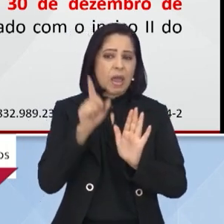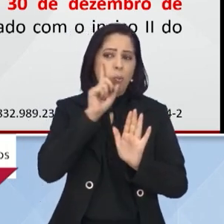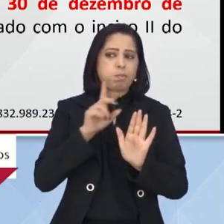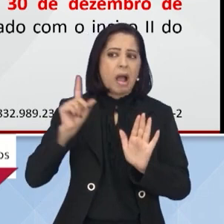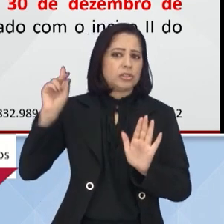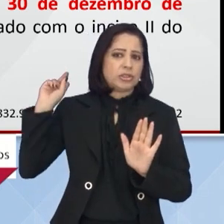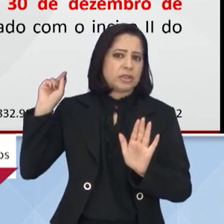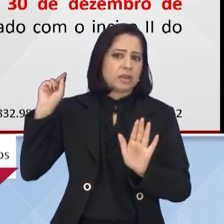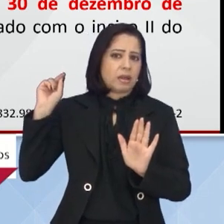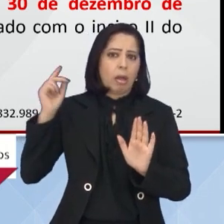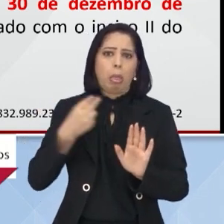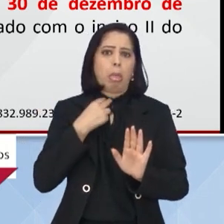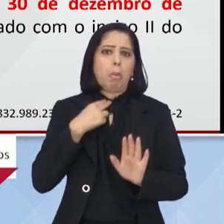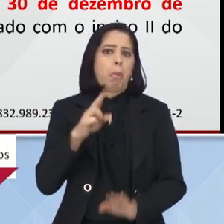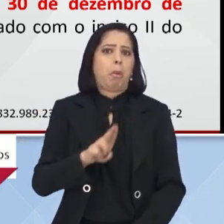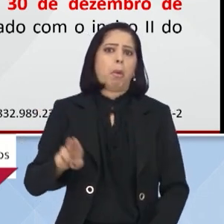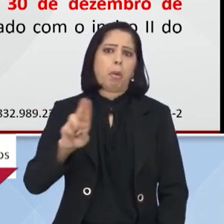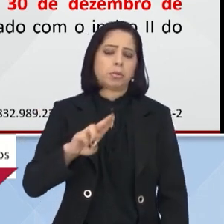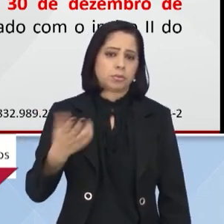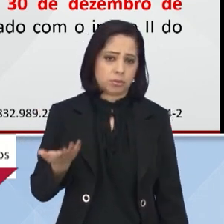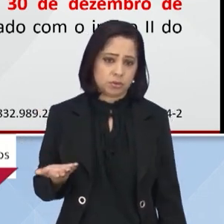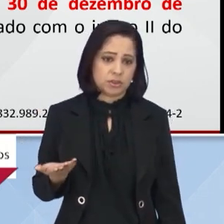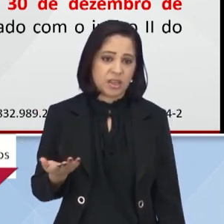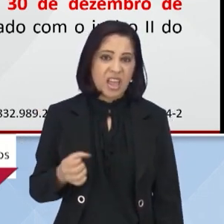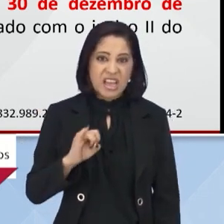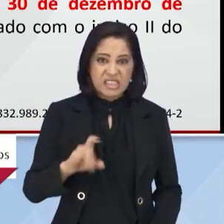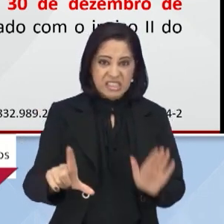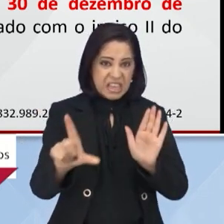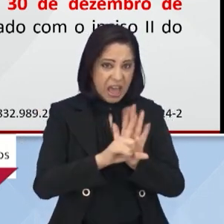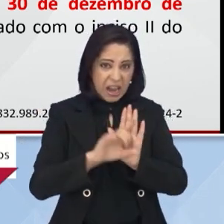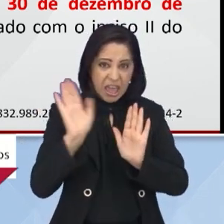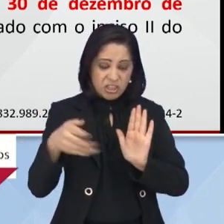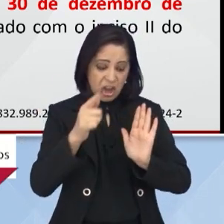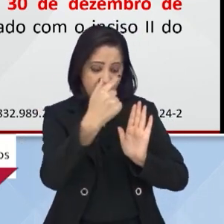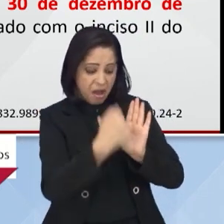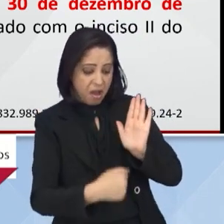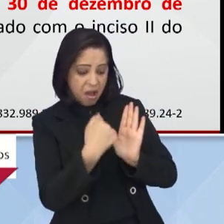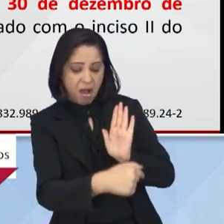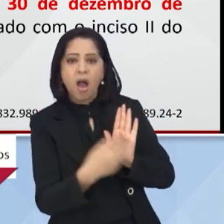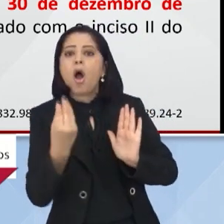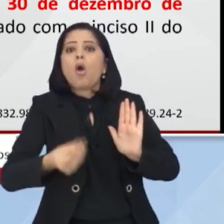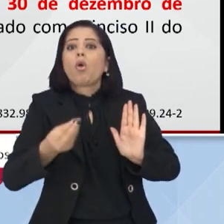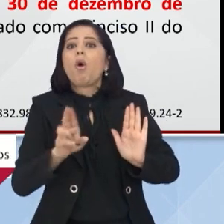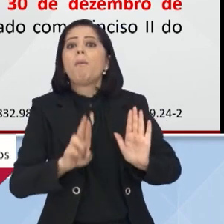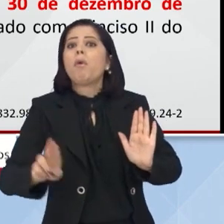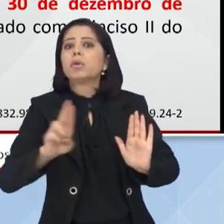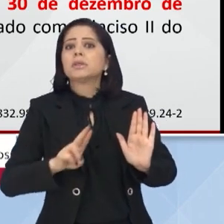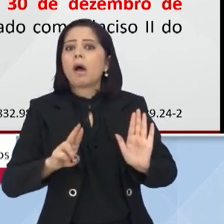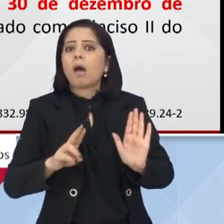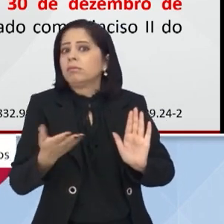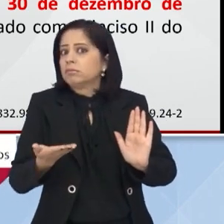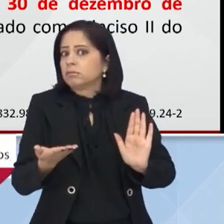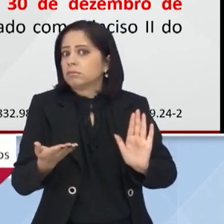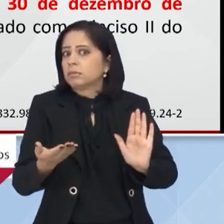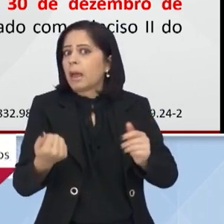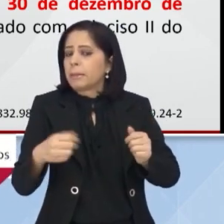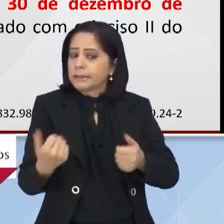se eh Se a lei já foi revogada a gente não tem mais como utilizar não tem